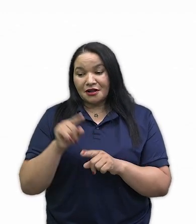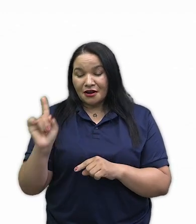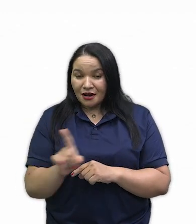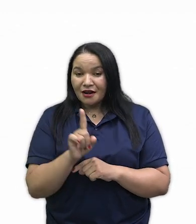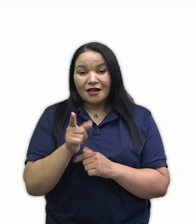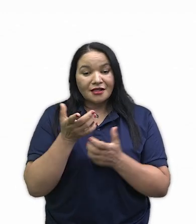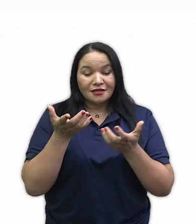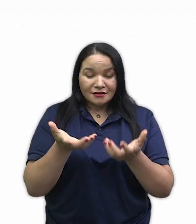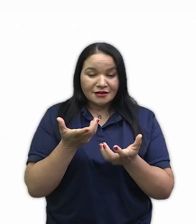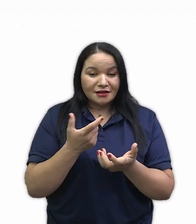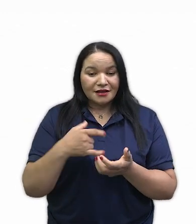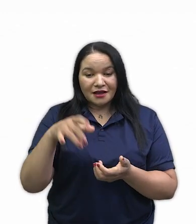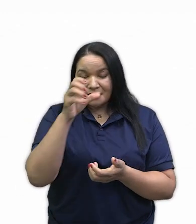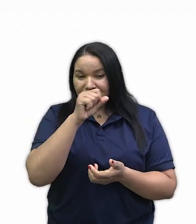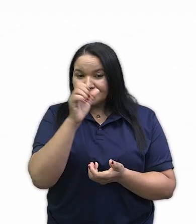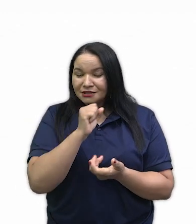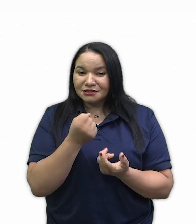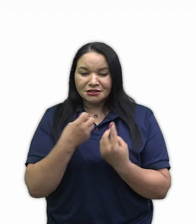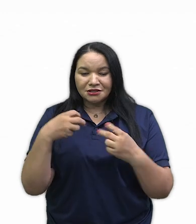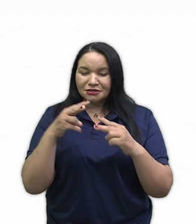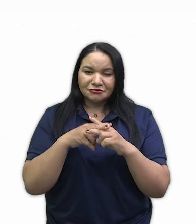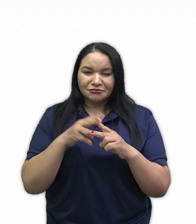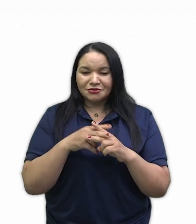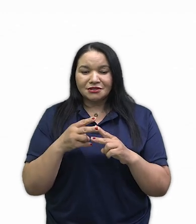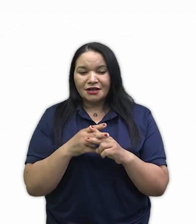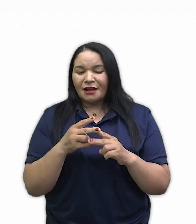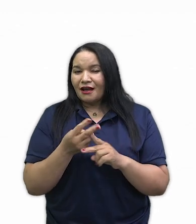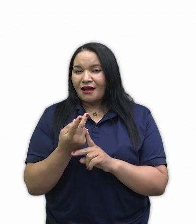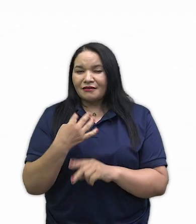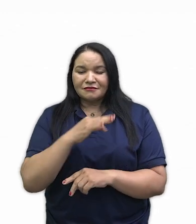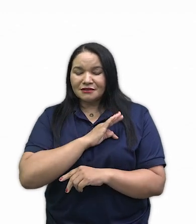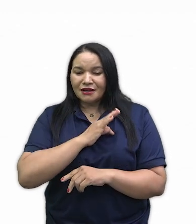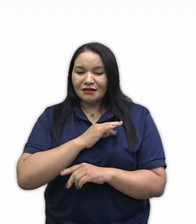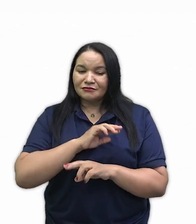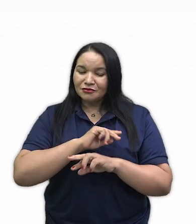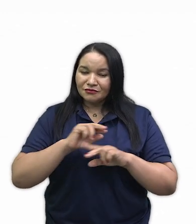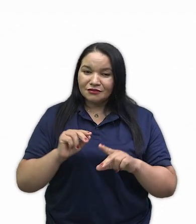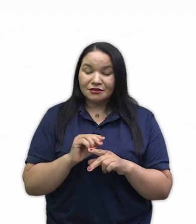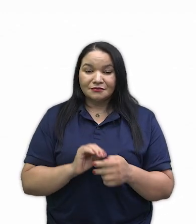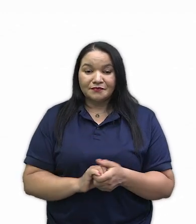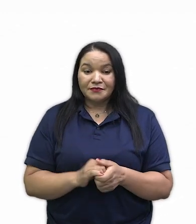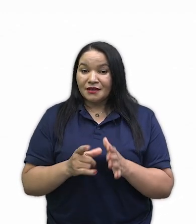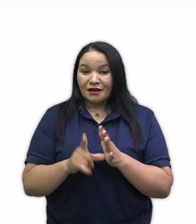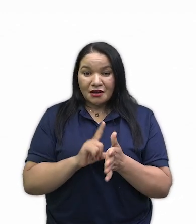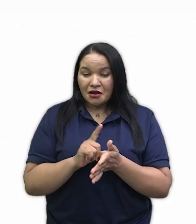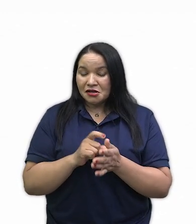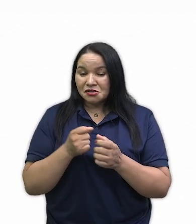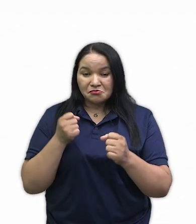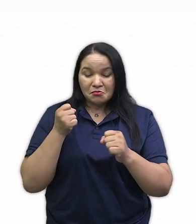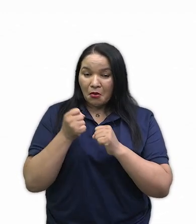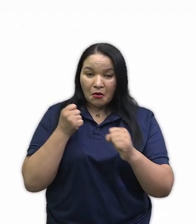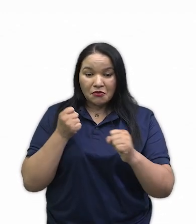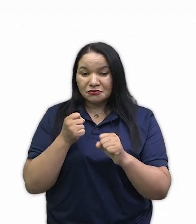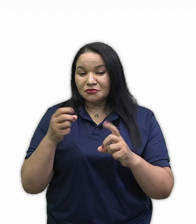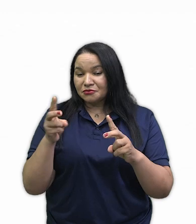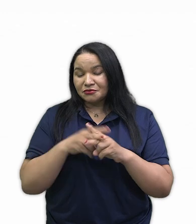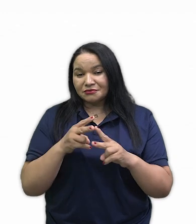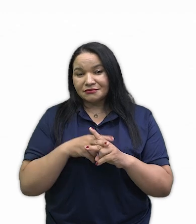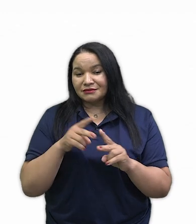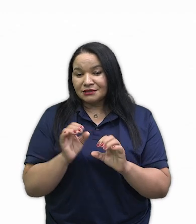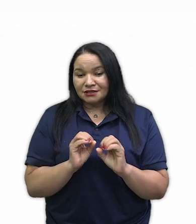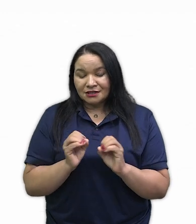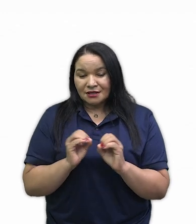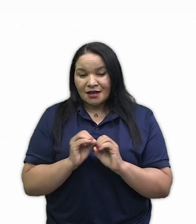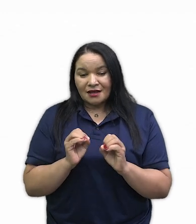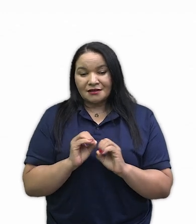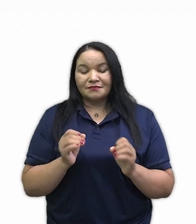simplesmente quer aprender a lutar boxe. Ela nunca fez nada relacionado a isso, mas ela quis, e ela apareceu